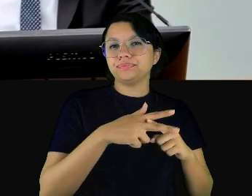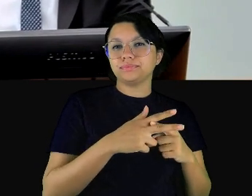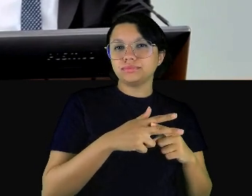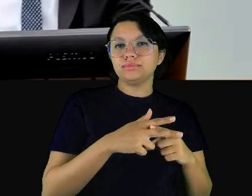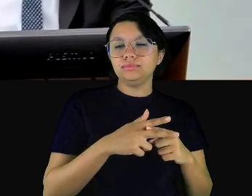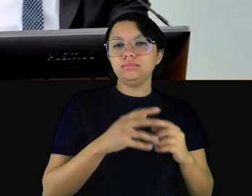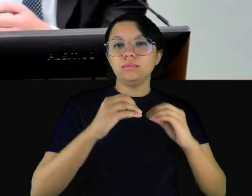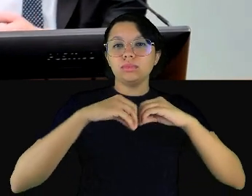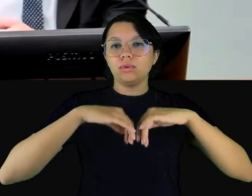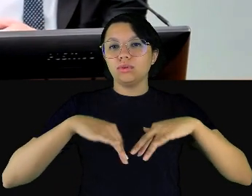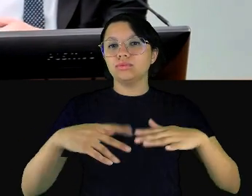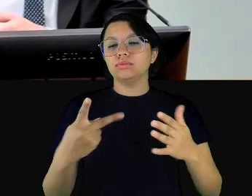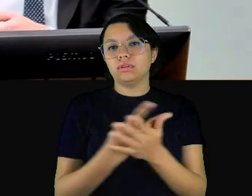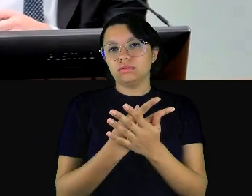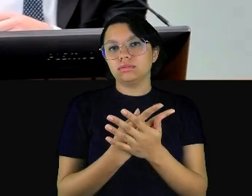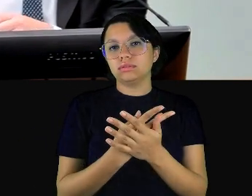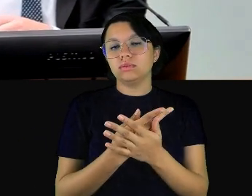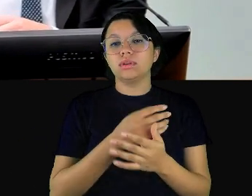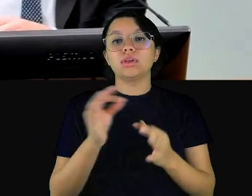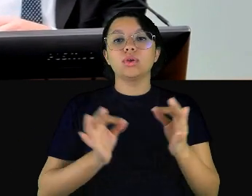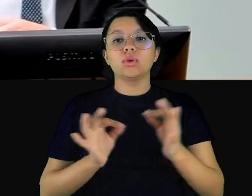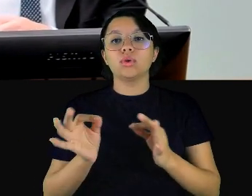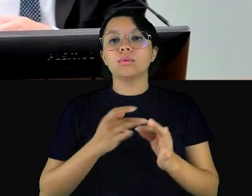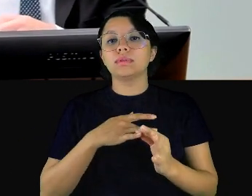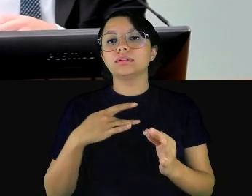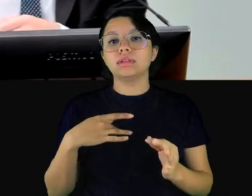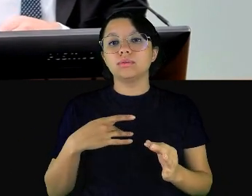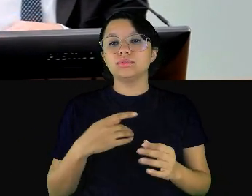prejuízo causado. Né? E aí o plano de saúde.